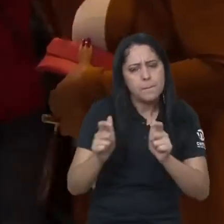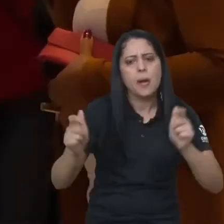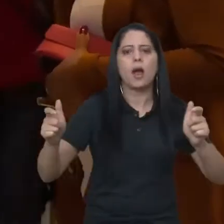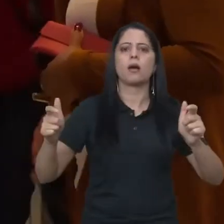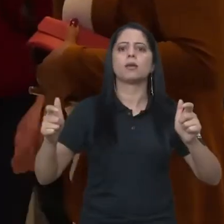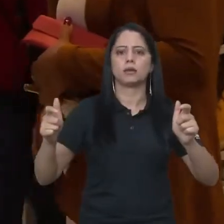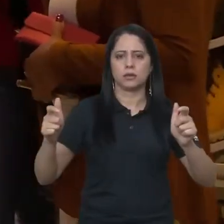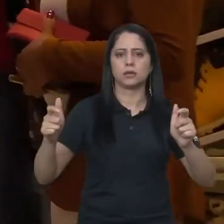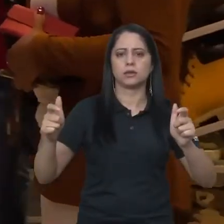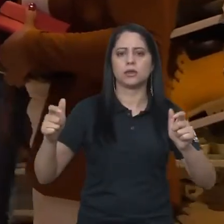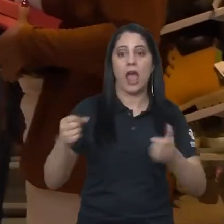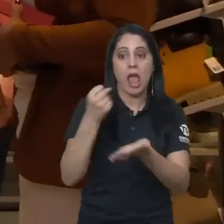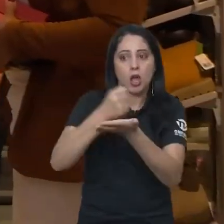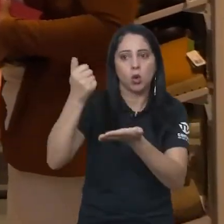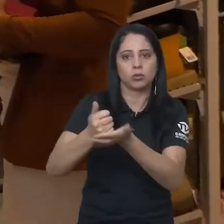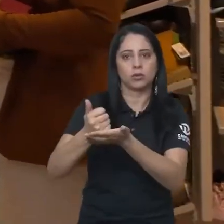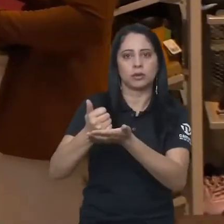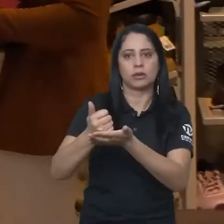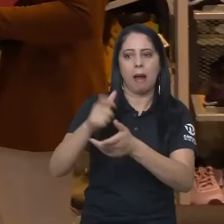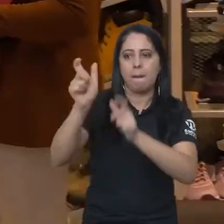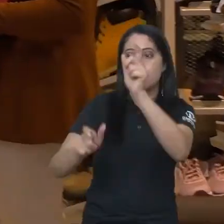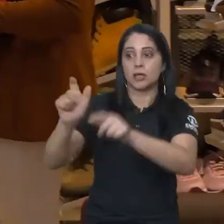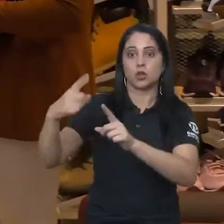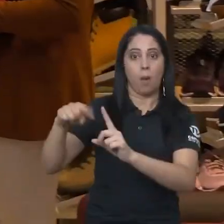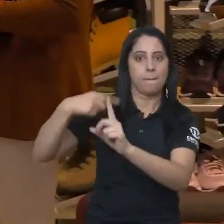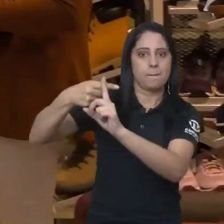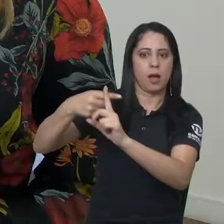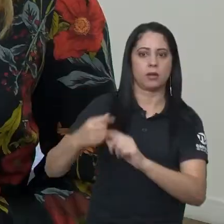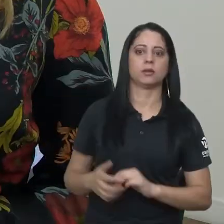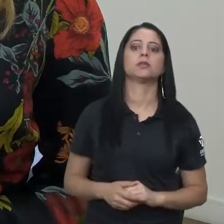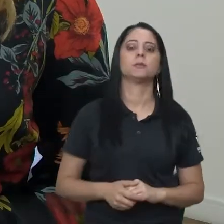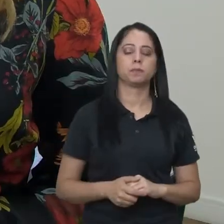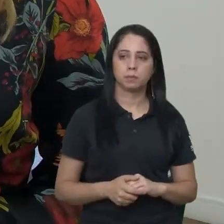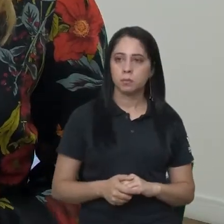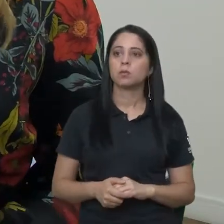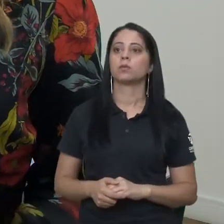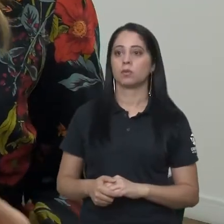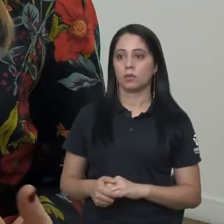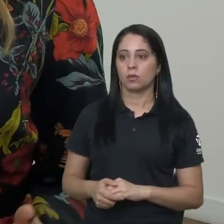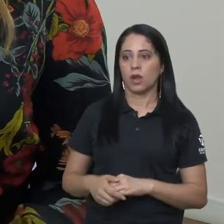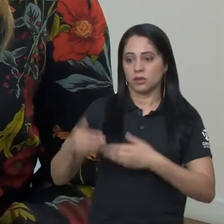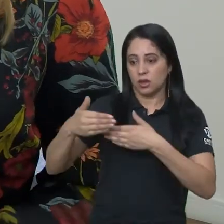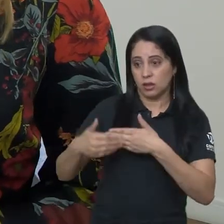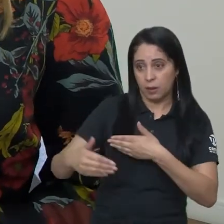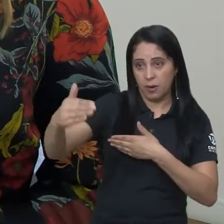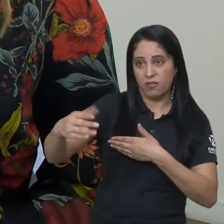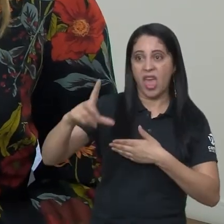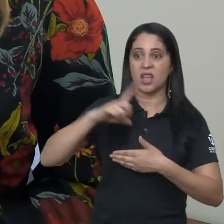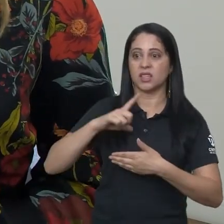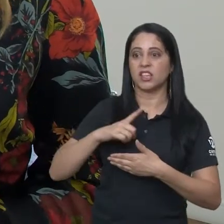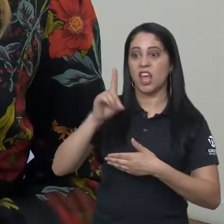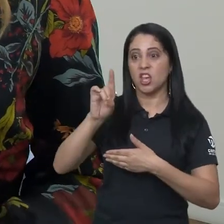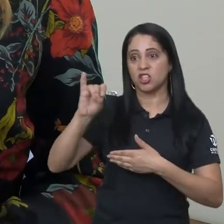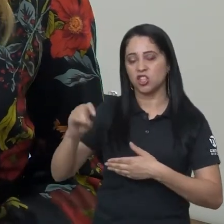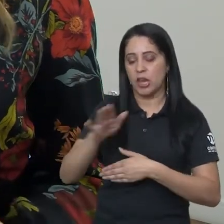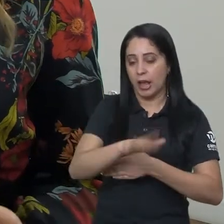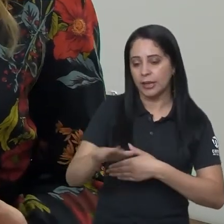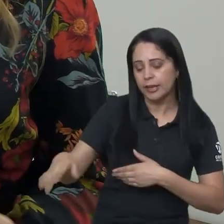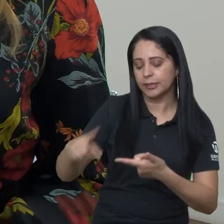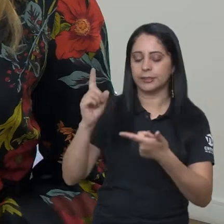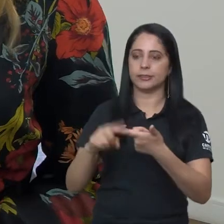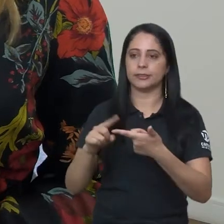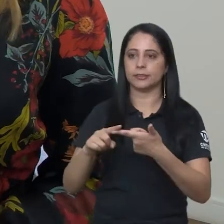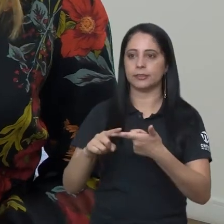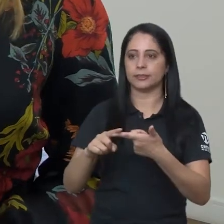expectativa é que o mercado continue aquecido para contratações. Nós, inclusive, temos datas importantíssimas aqui para frente. Nós temos o Dia